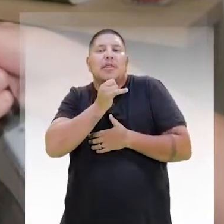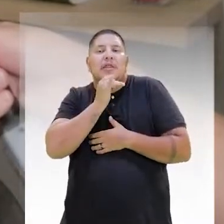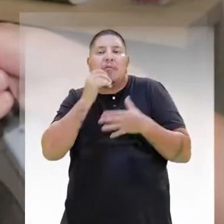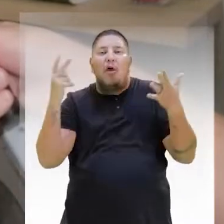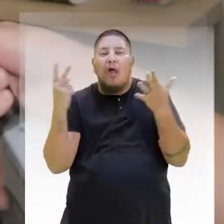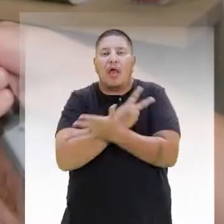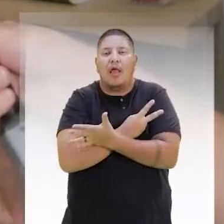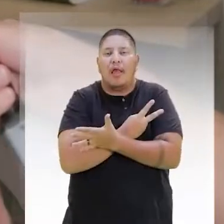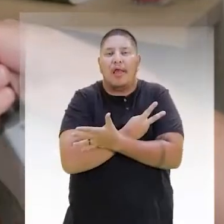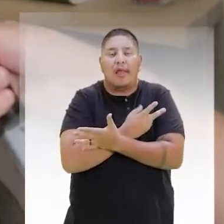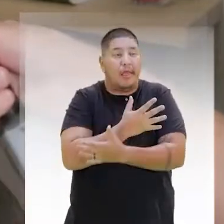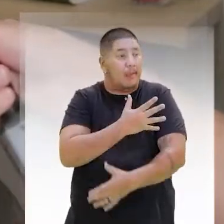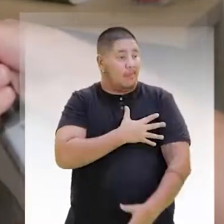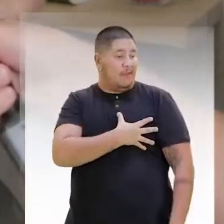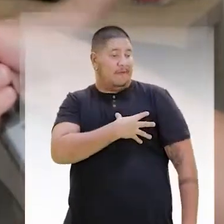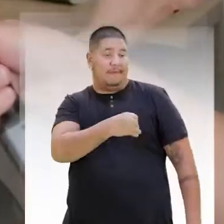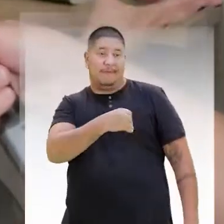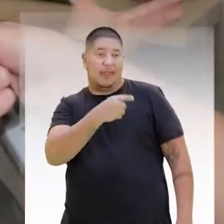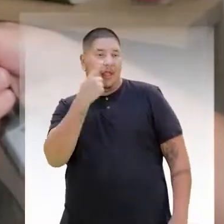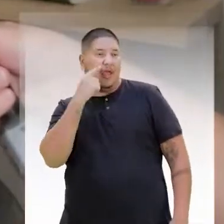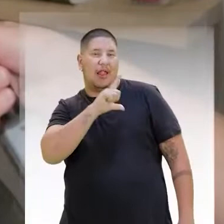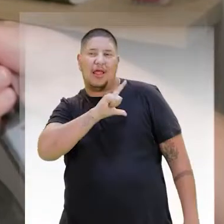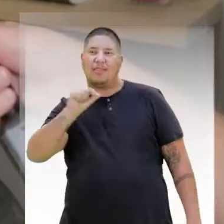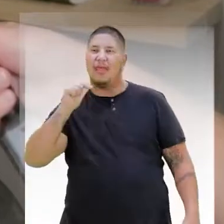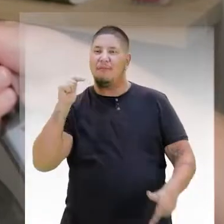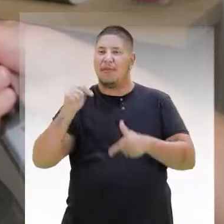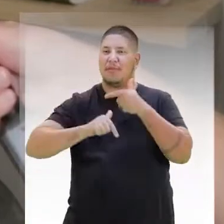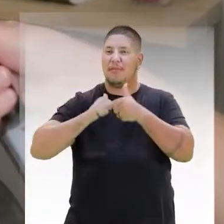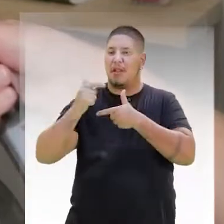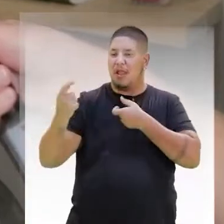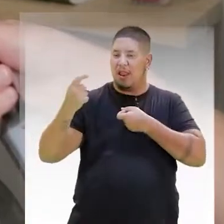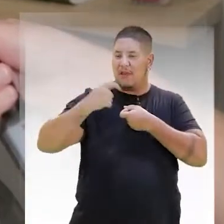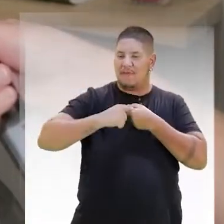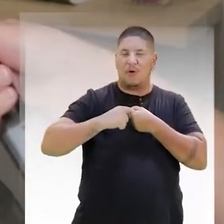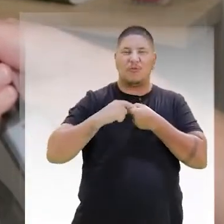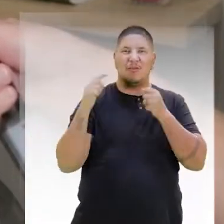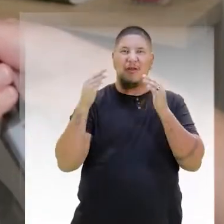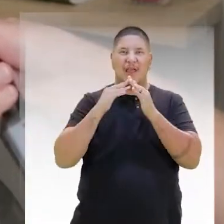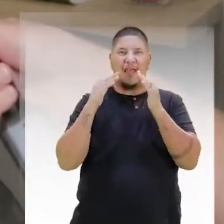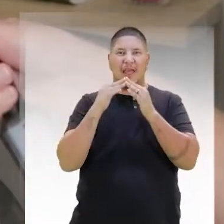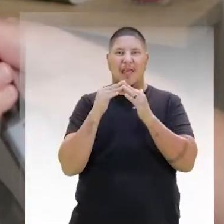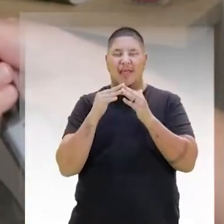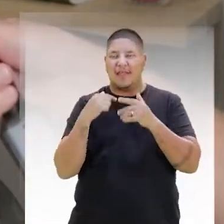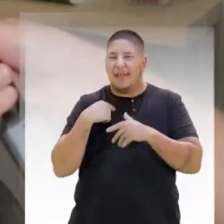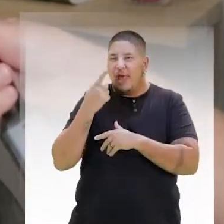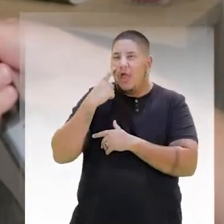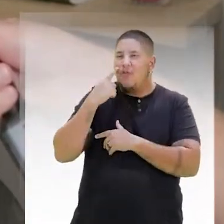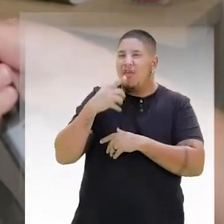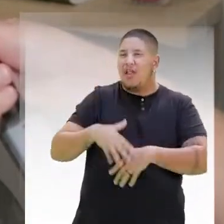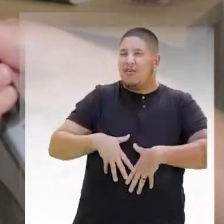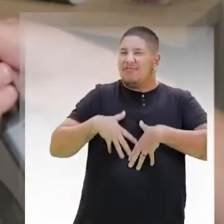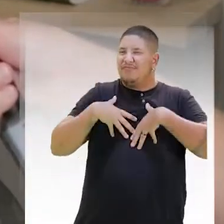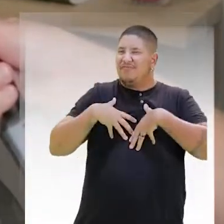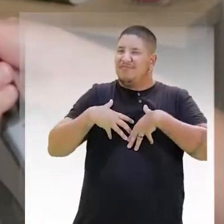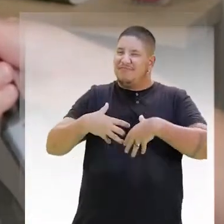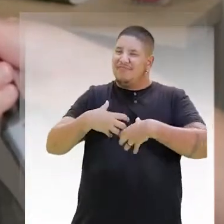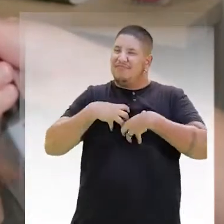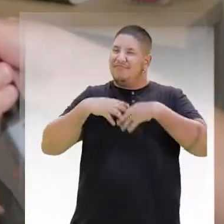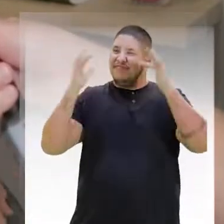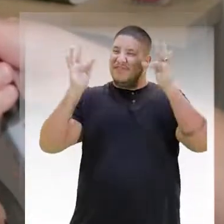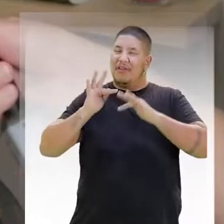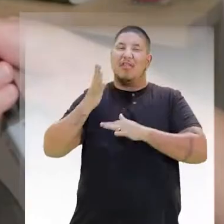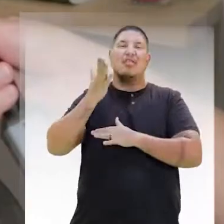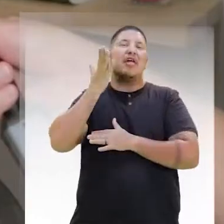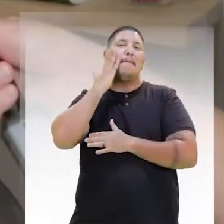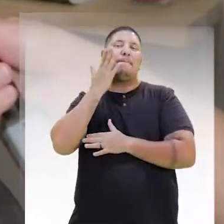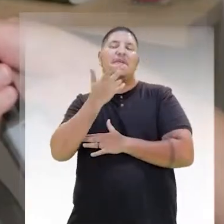realização da minha filha quando ela sai para trabalhar, quando ela volta do trabalho, ver essa satisfação de poder dizer eu tenho